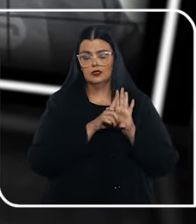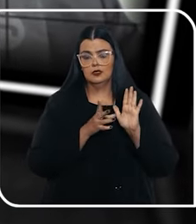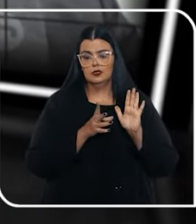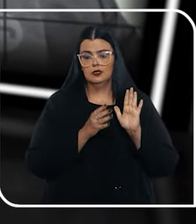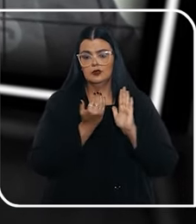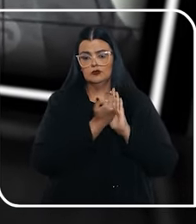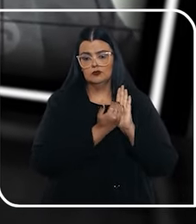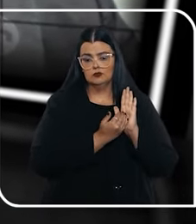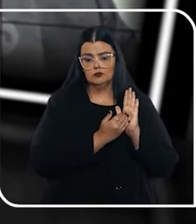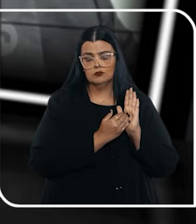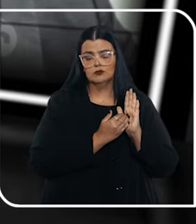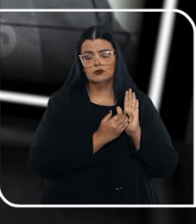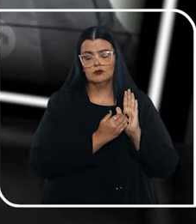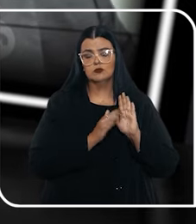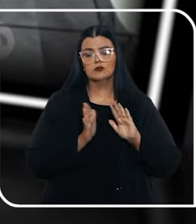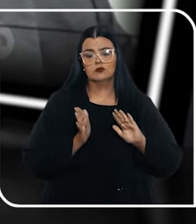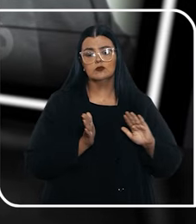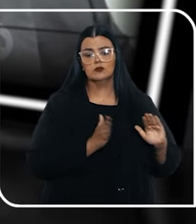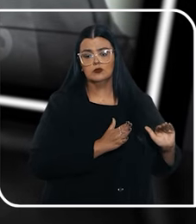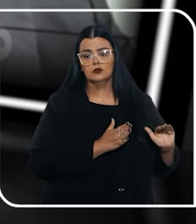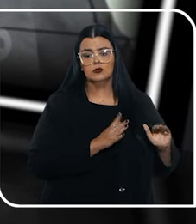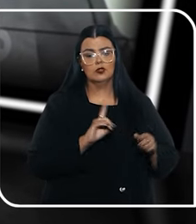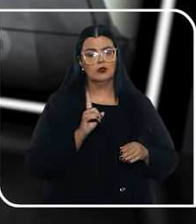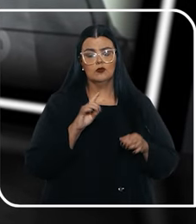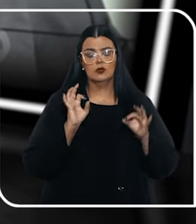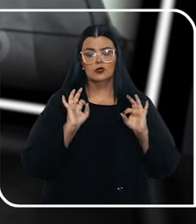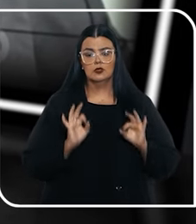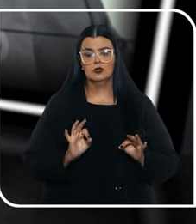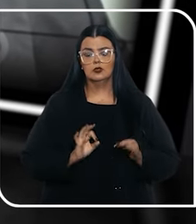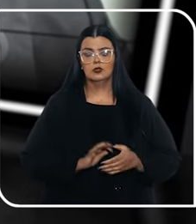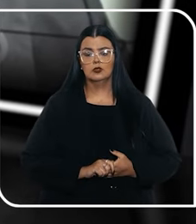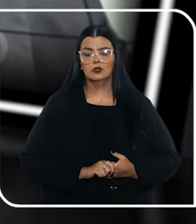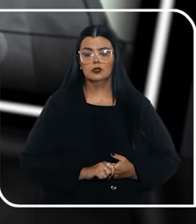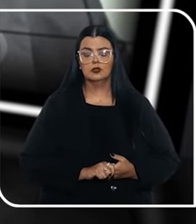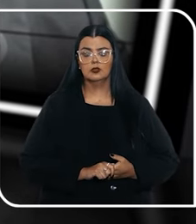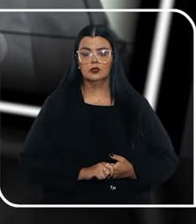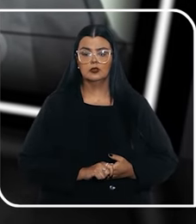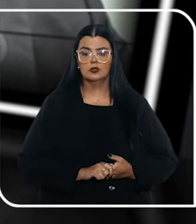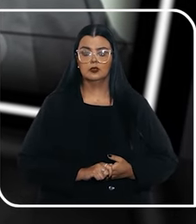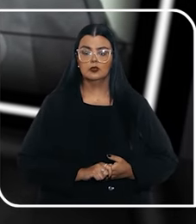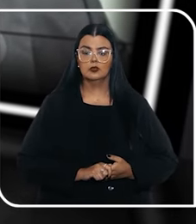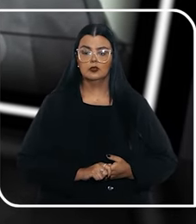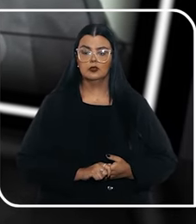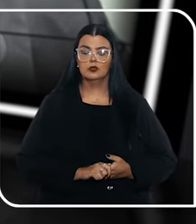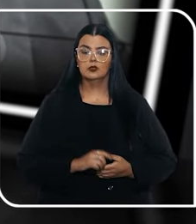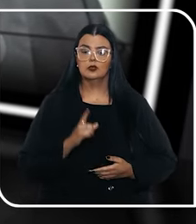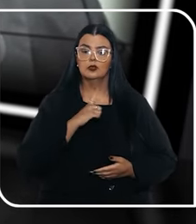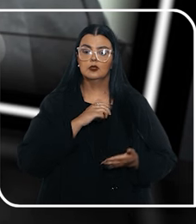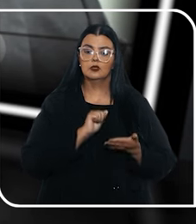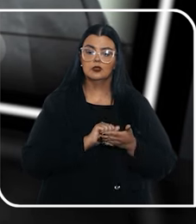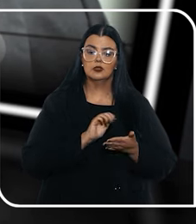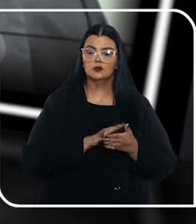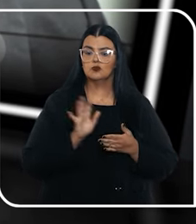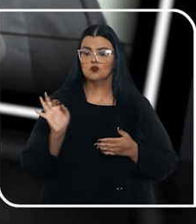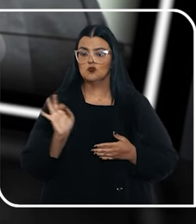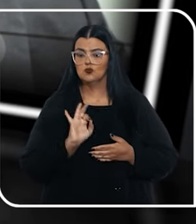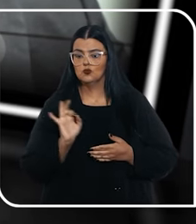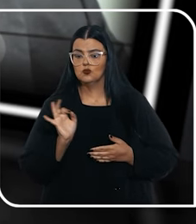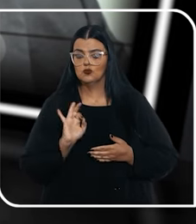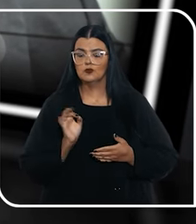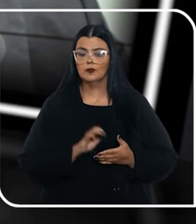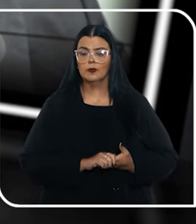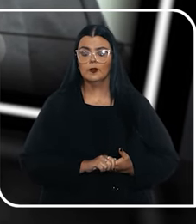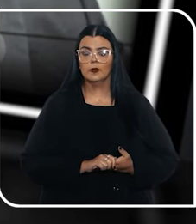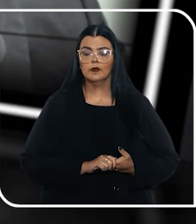como bem semovente, né? E aí não é passível de visita, não é passível de nada,